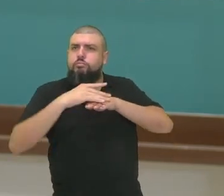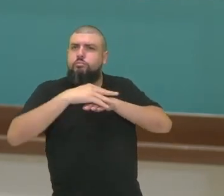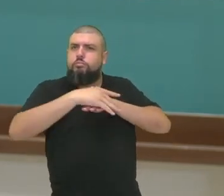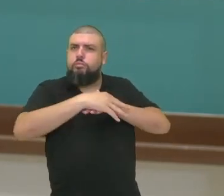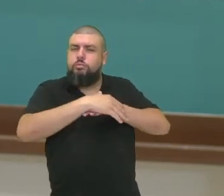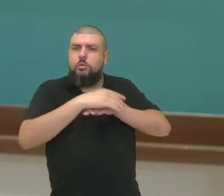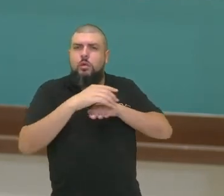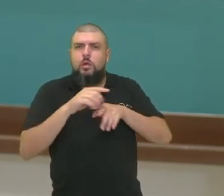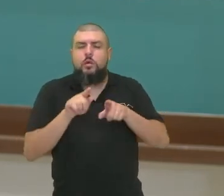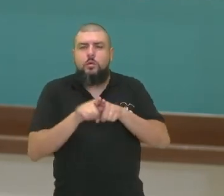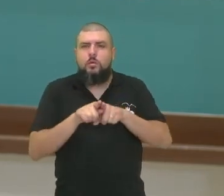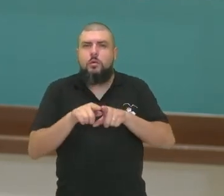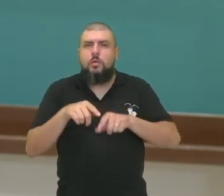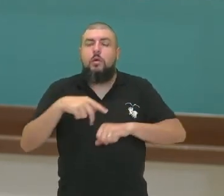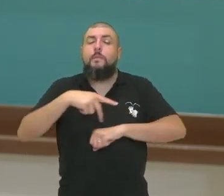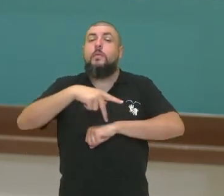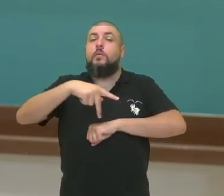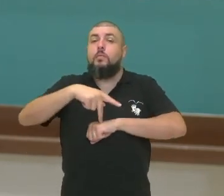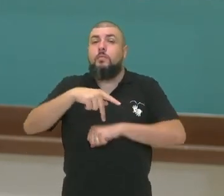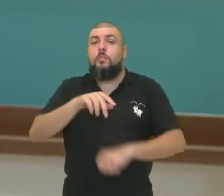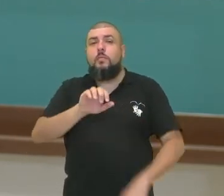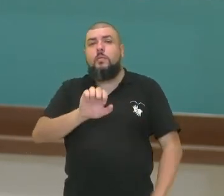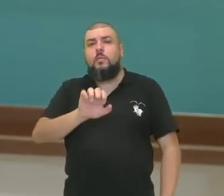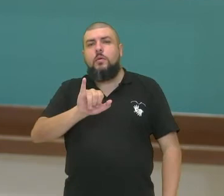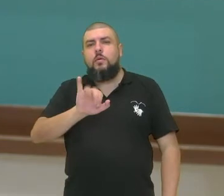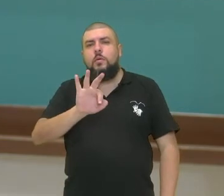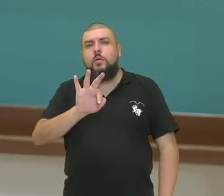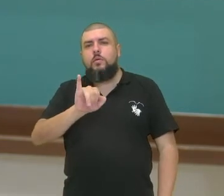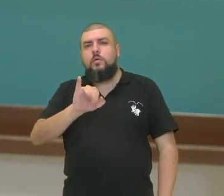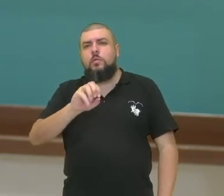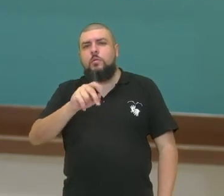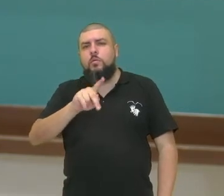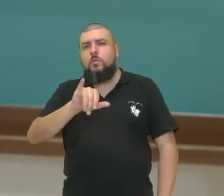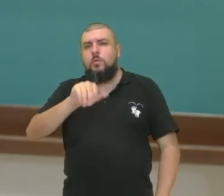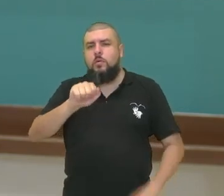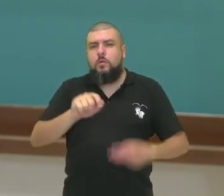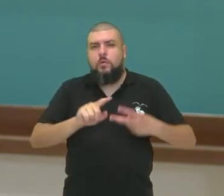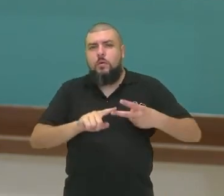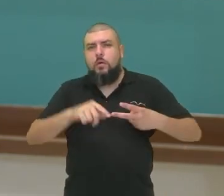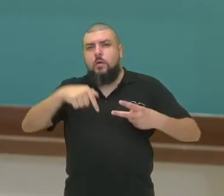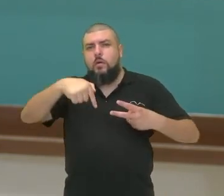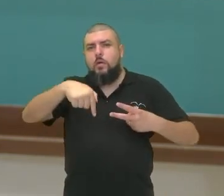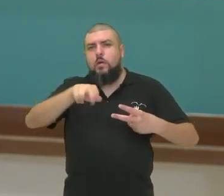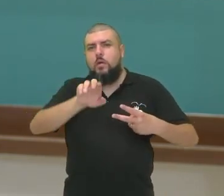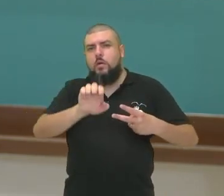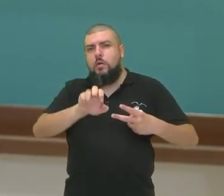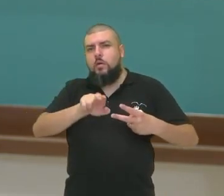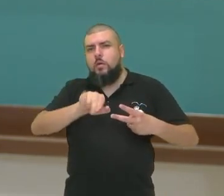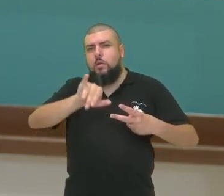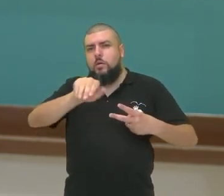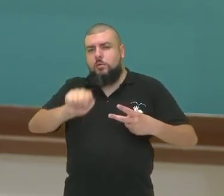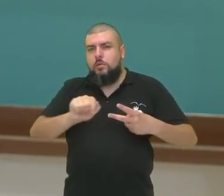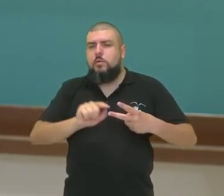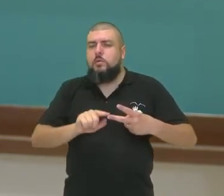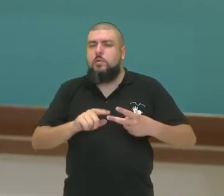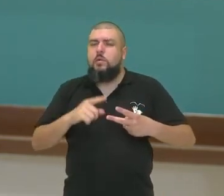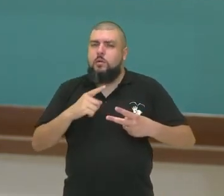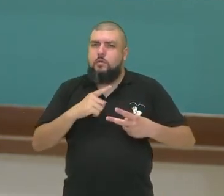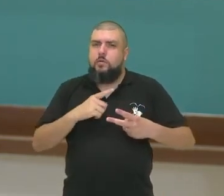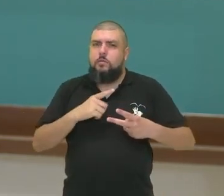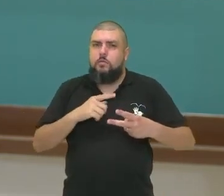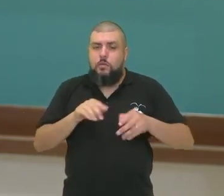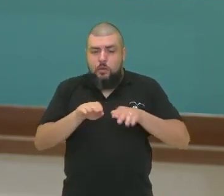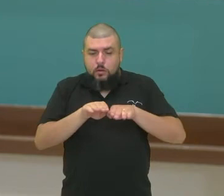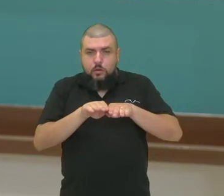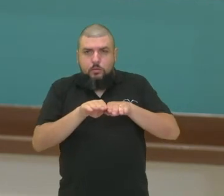no Quênia, por exemplo, na Etiópia e outros países da região, tá bom? Então o Rift Valley, ele tem uma importância ali então